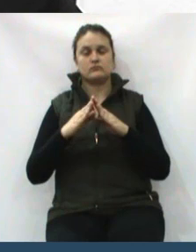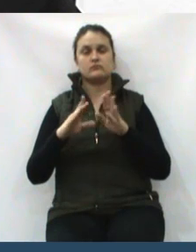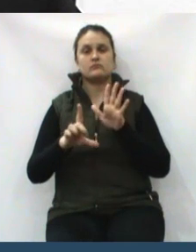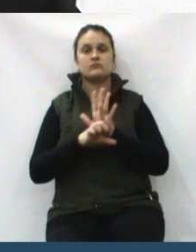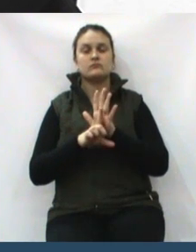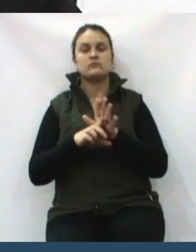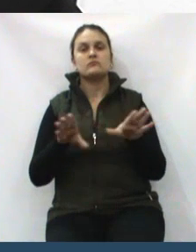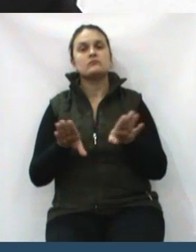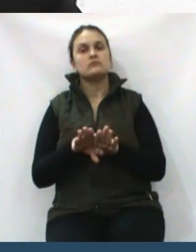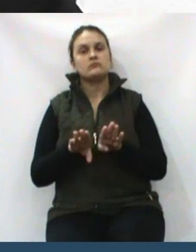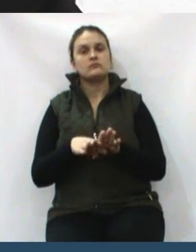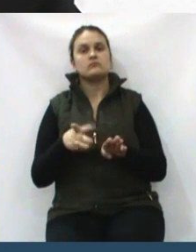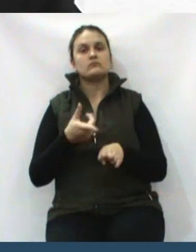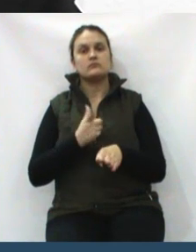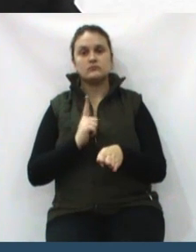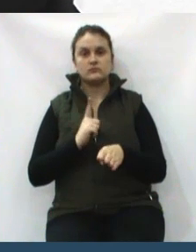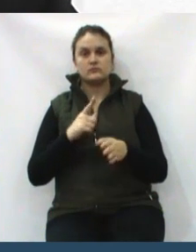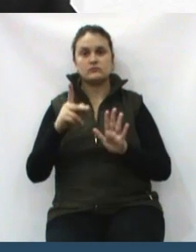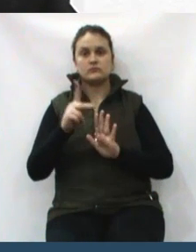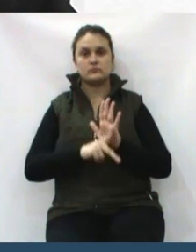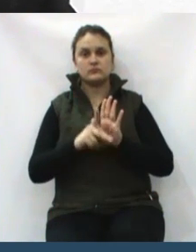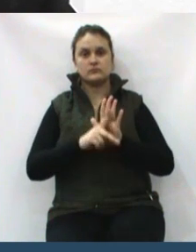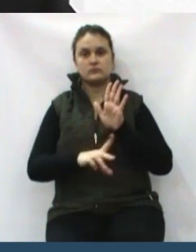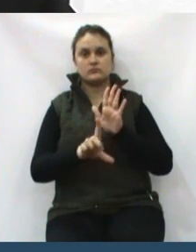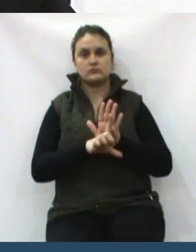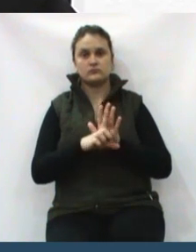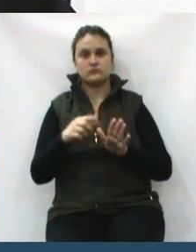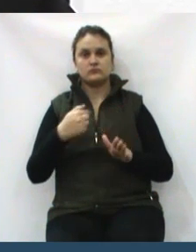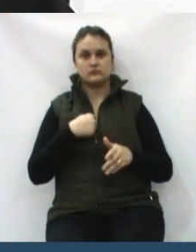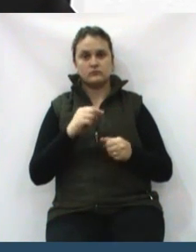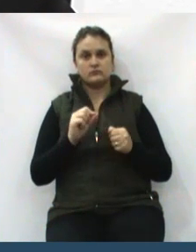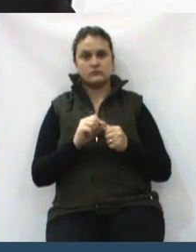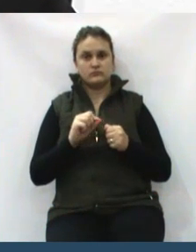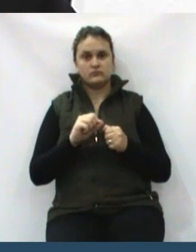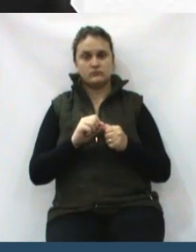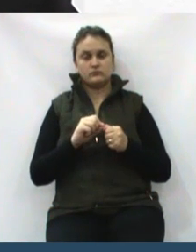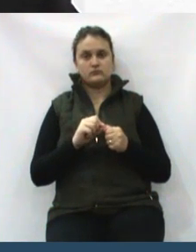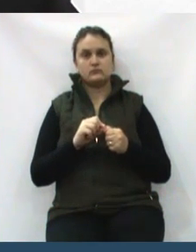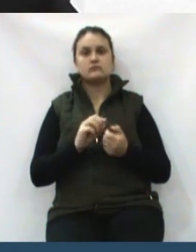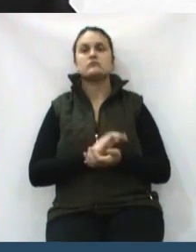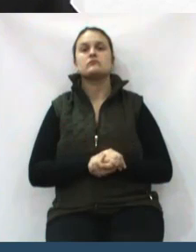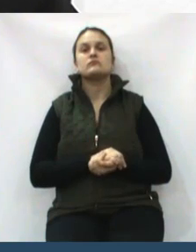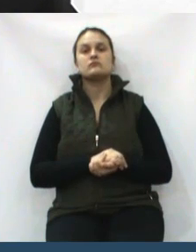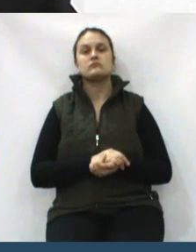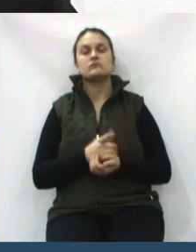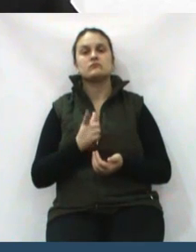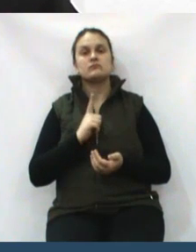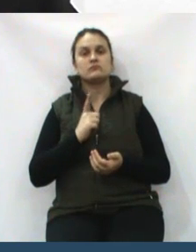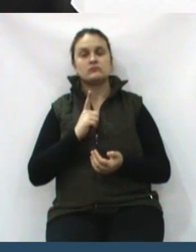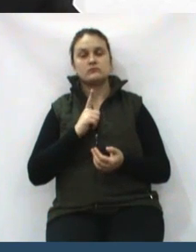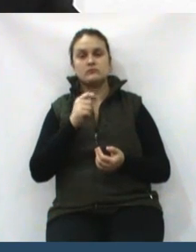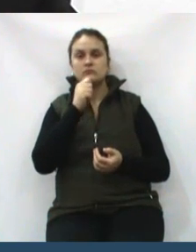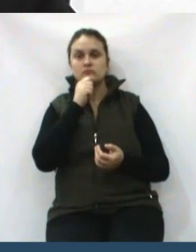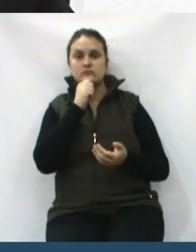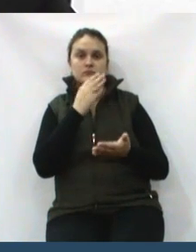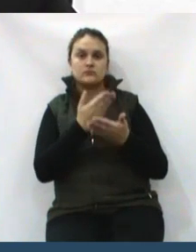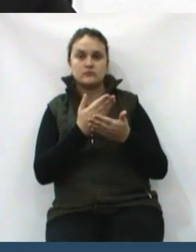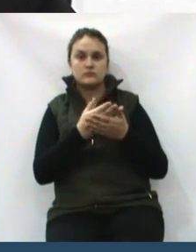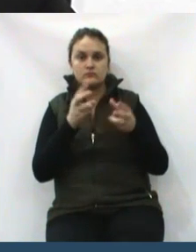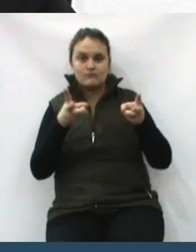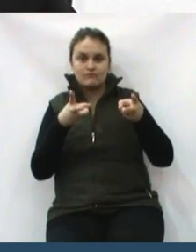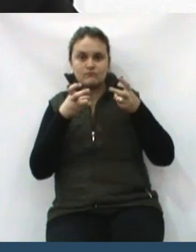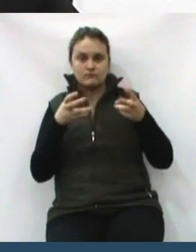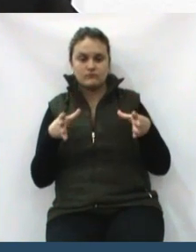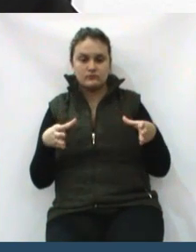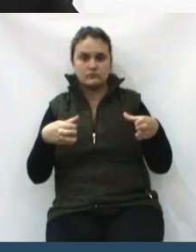de tudo isso, um projeto de lei de minha autoria, que está sob o crivo da